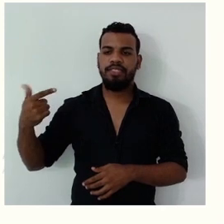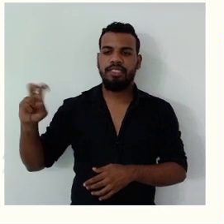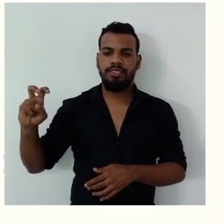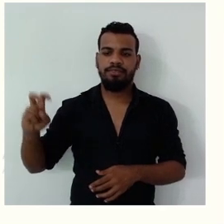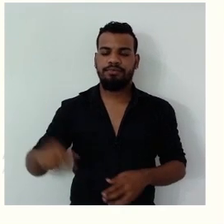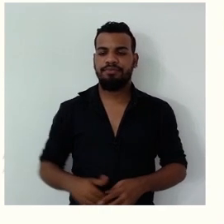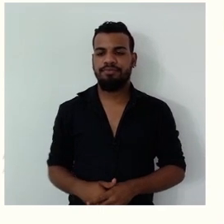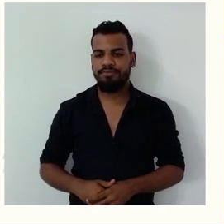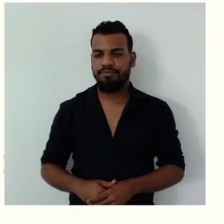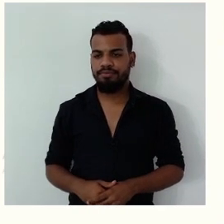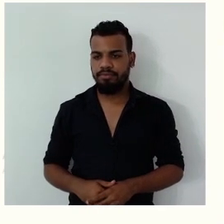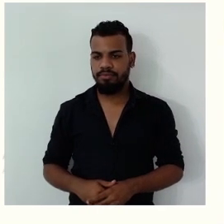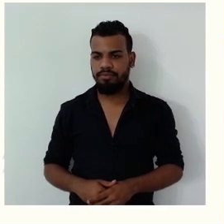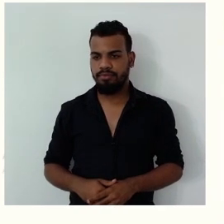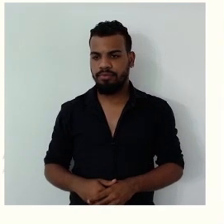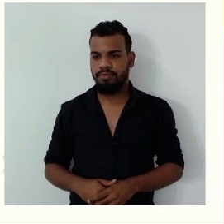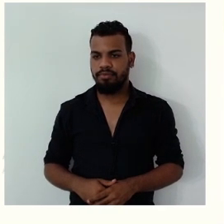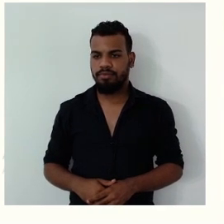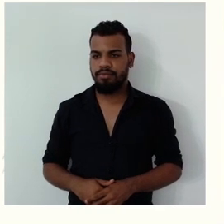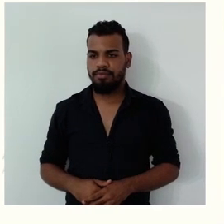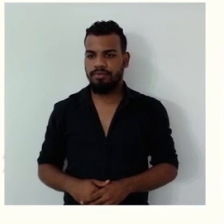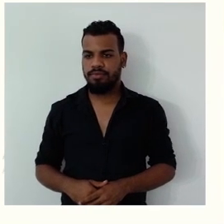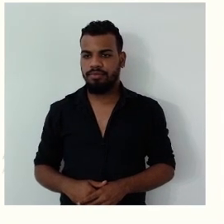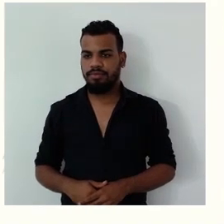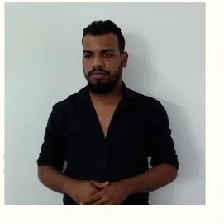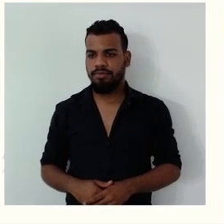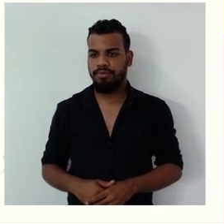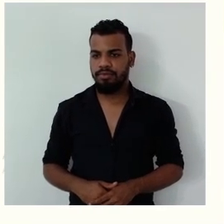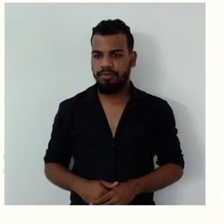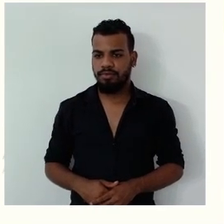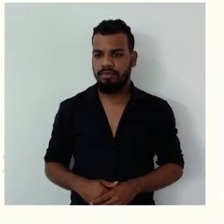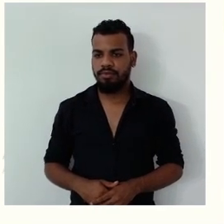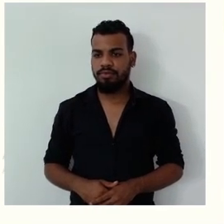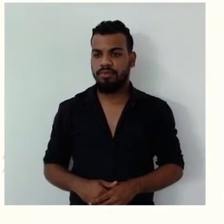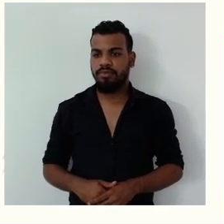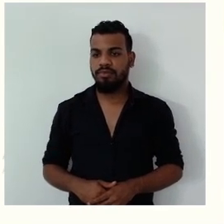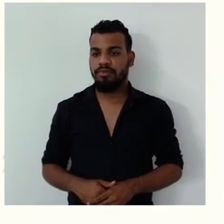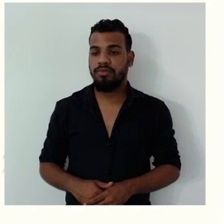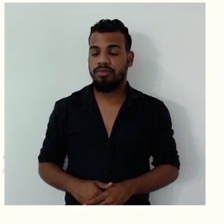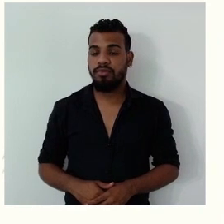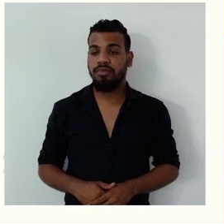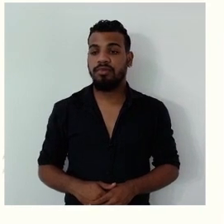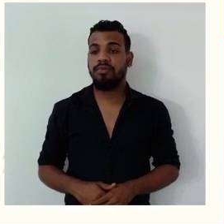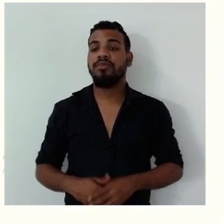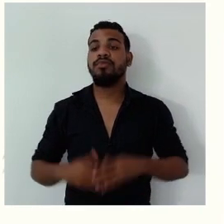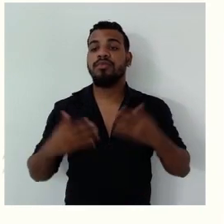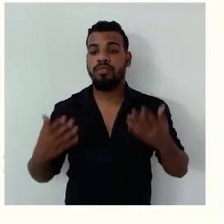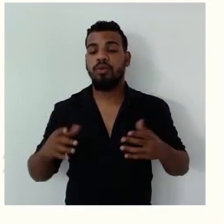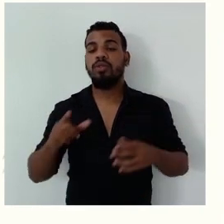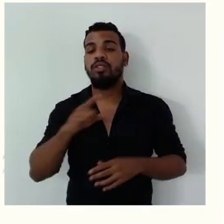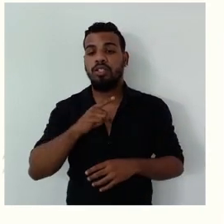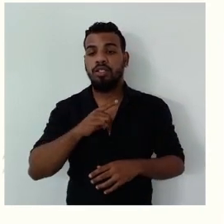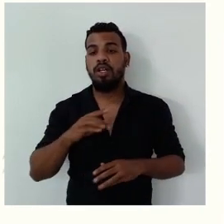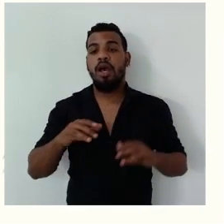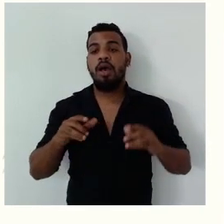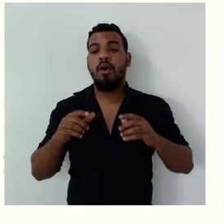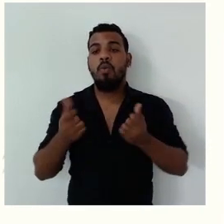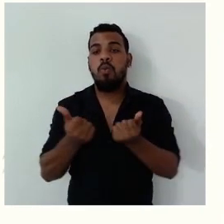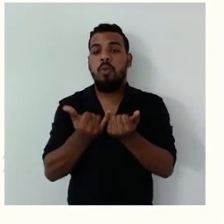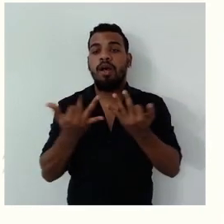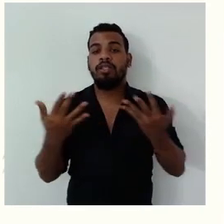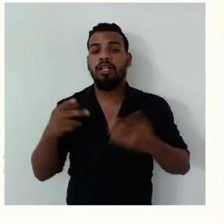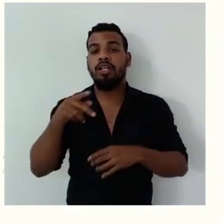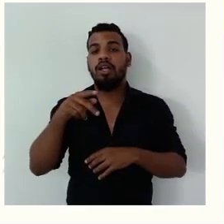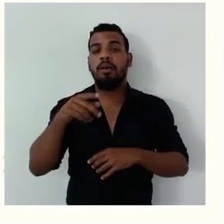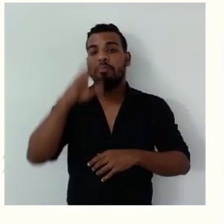47,25. Beleza? Agora veja essa questão. O seguinte, a proporção de brasileiros acima